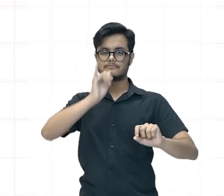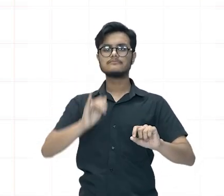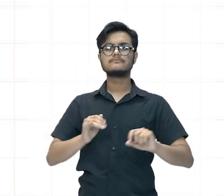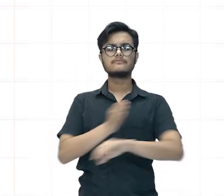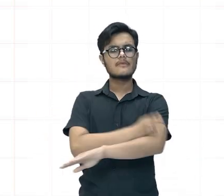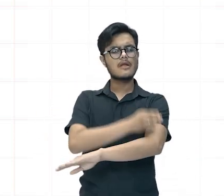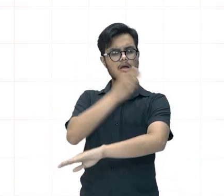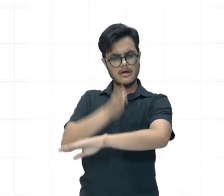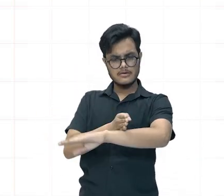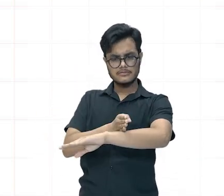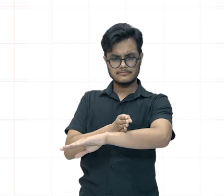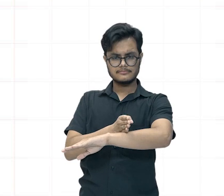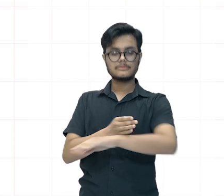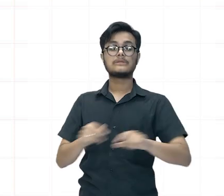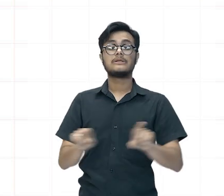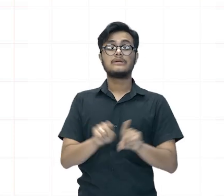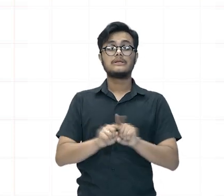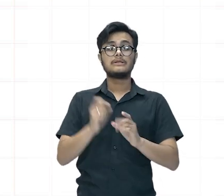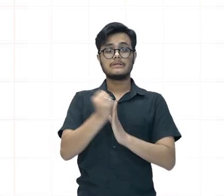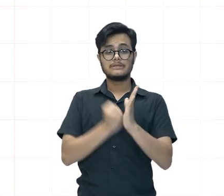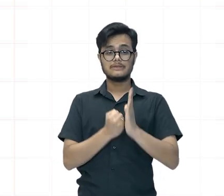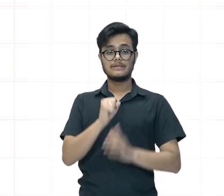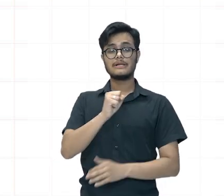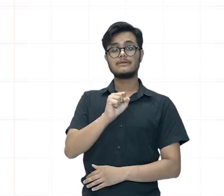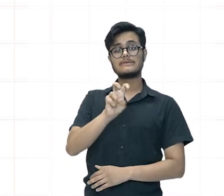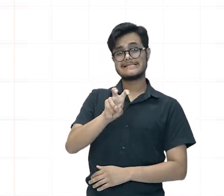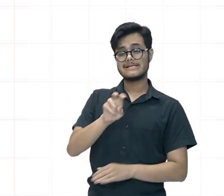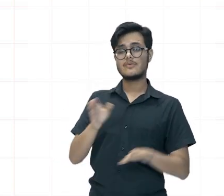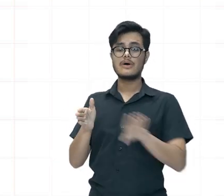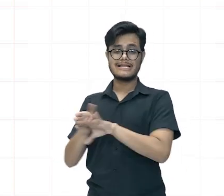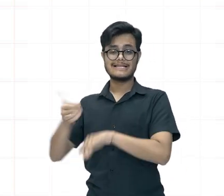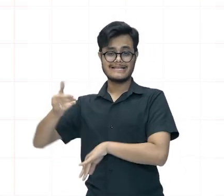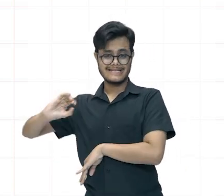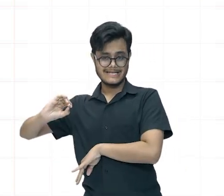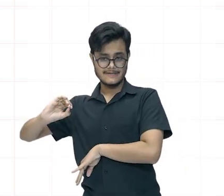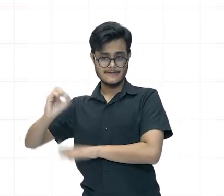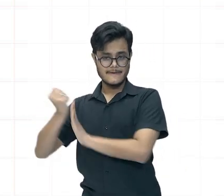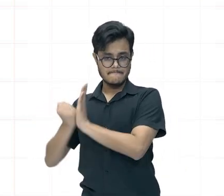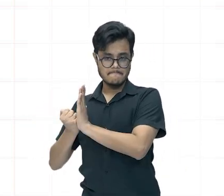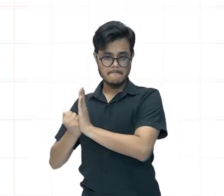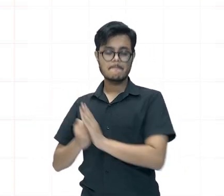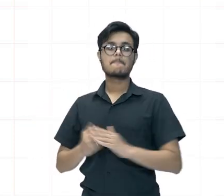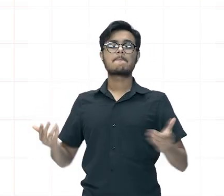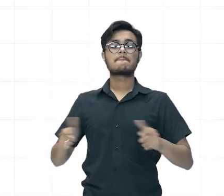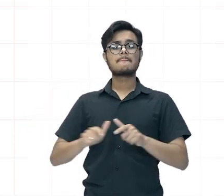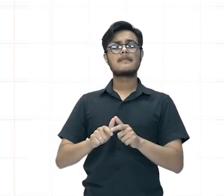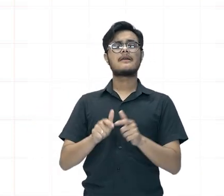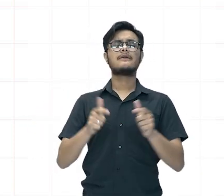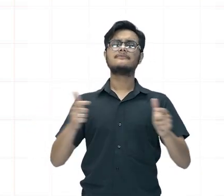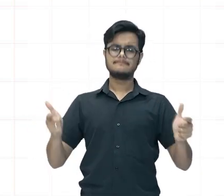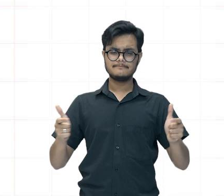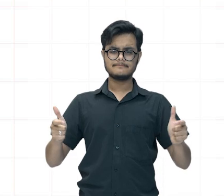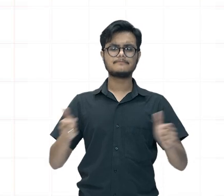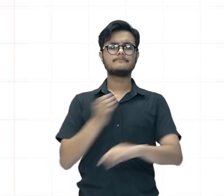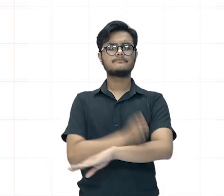Alta Idade Média, os séculos 5 a 10, onde temos o crescimento e o fortalecimento, então, do